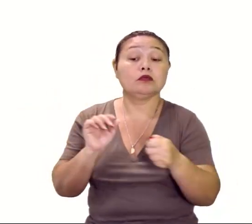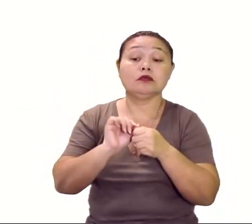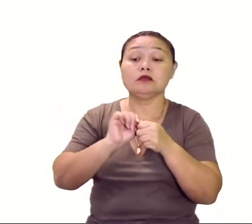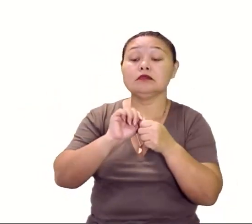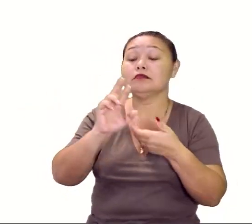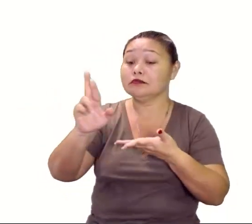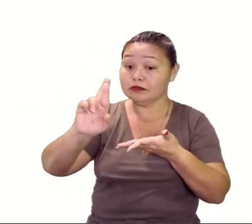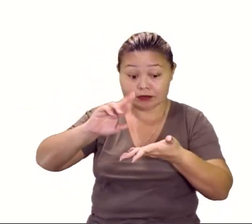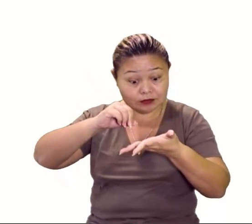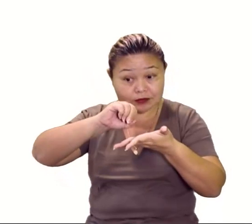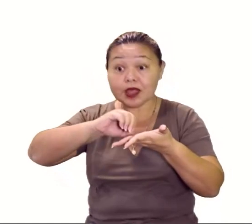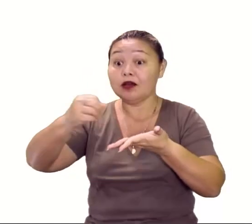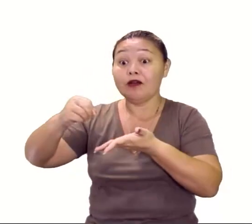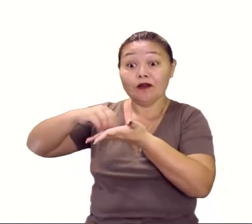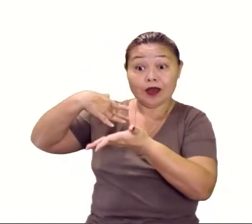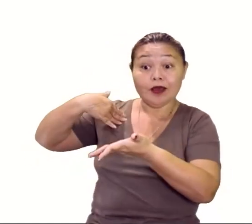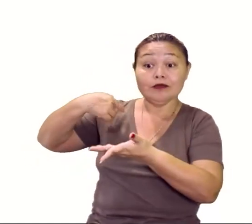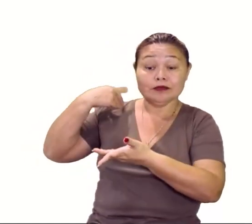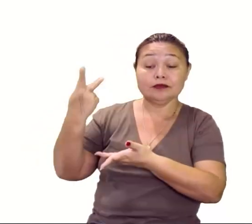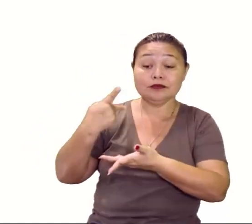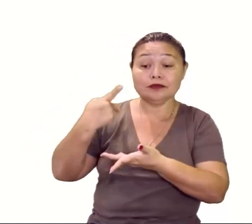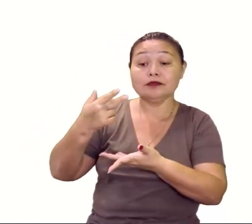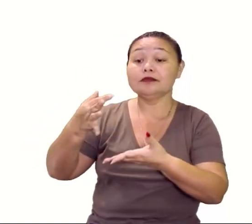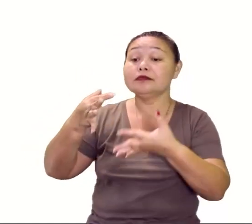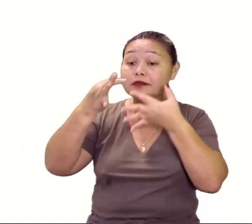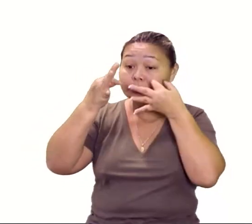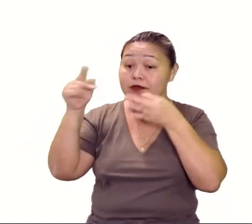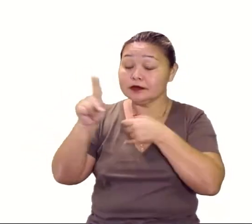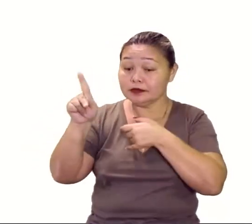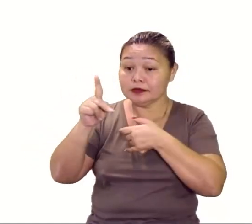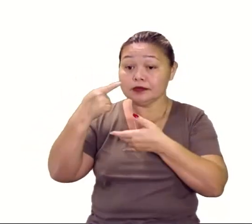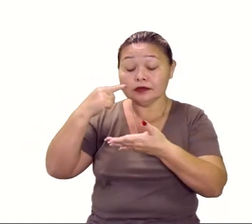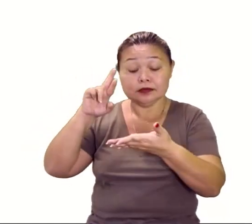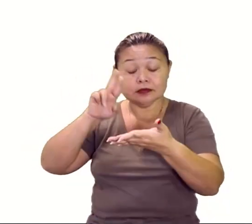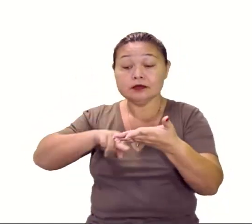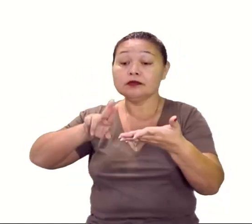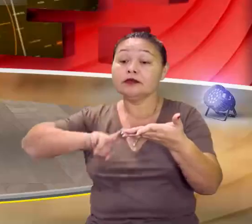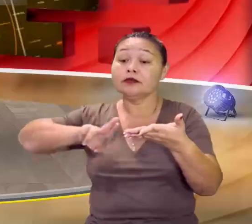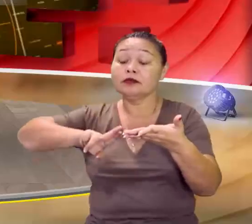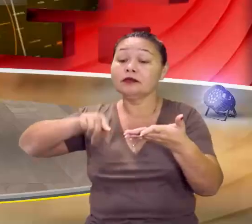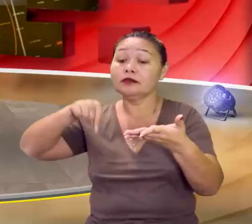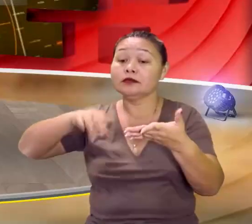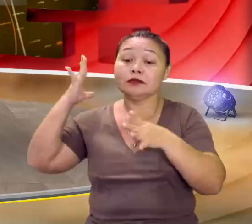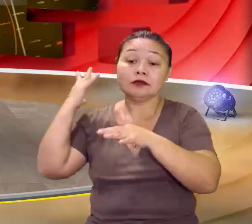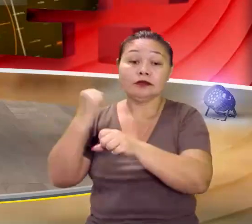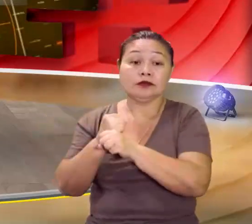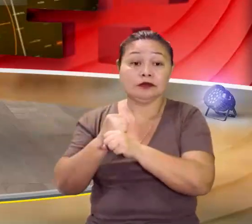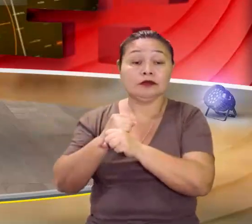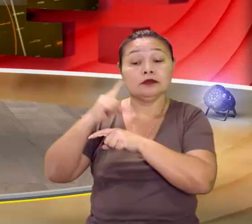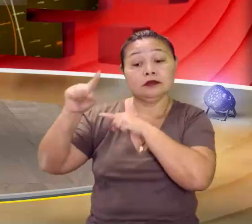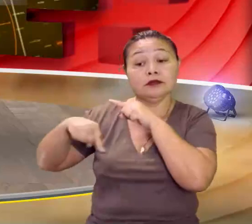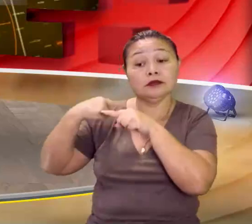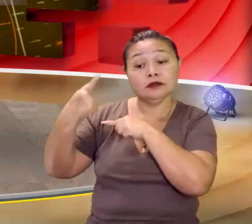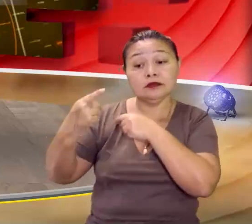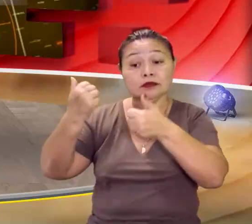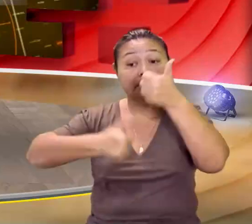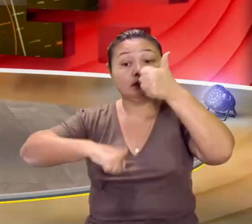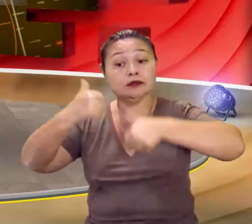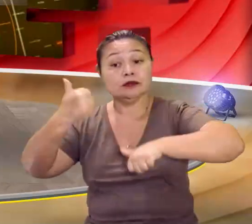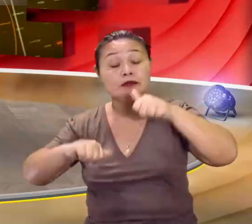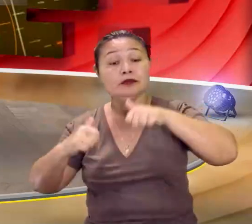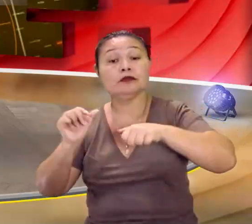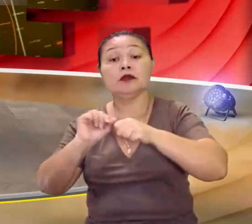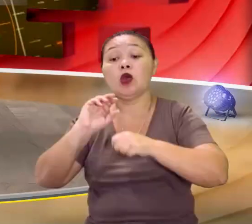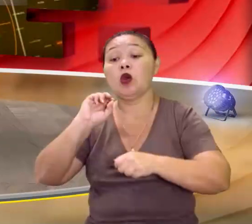vão enviar pra gente, o professor presencial envia pra gente, e a gente pode usar aqui na aula de revisão, na aula de avaliação,